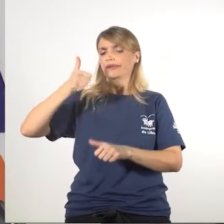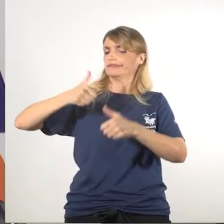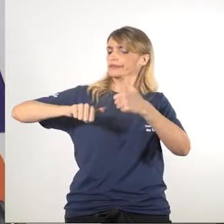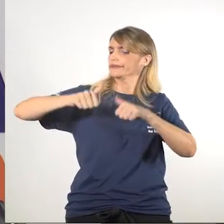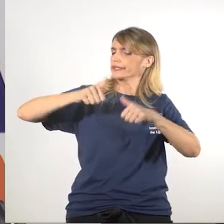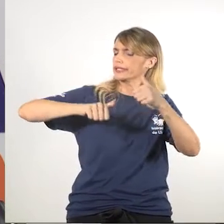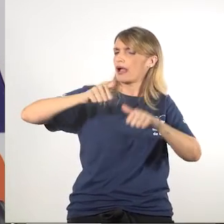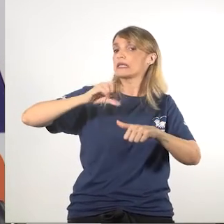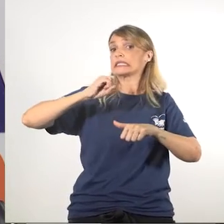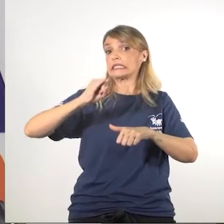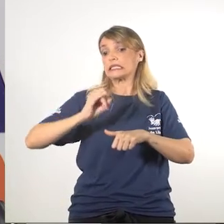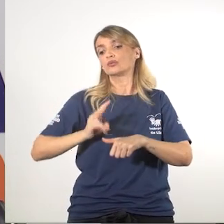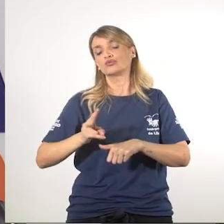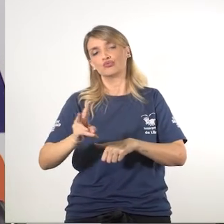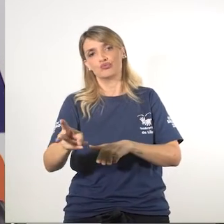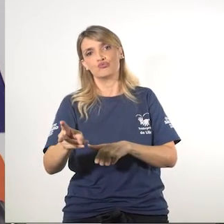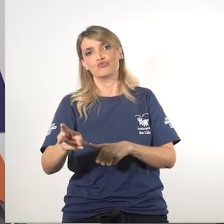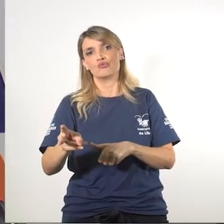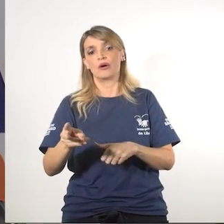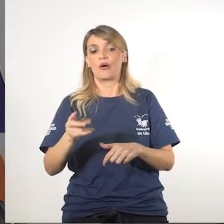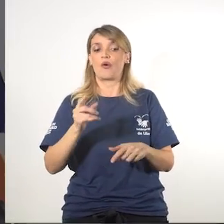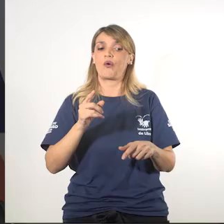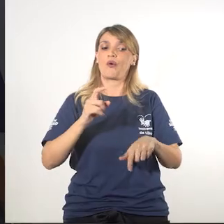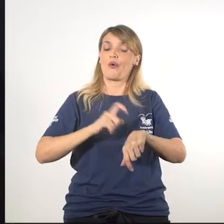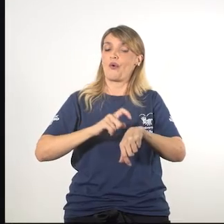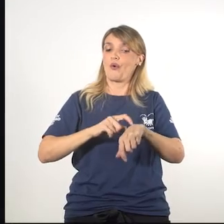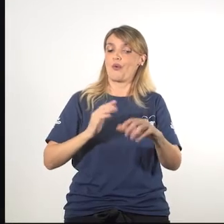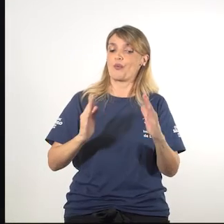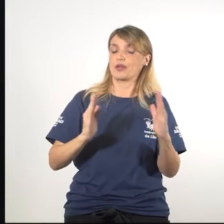a manutenção do rodízio nesse horário.